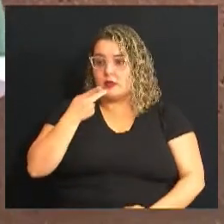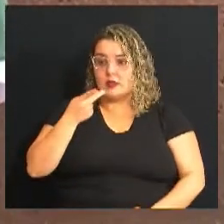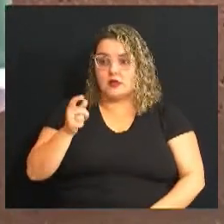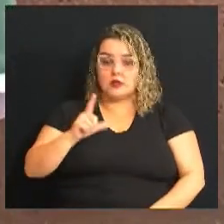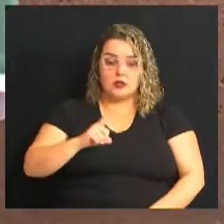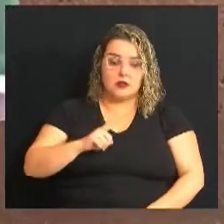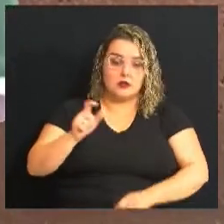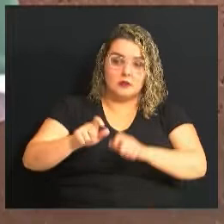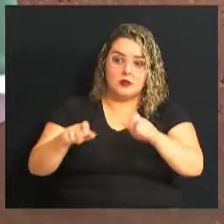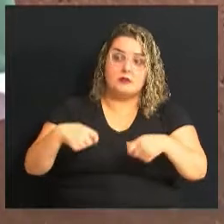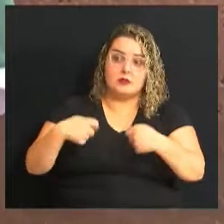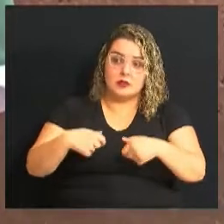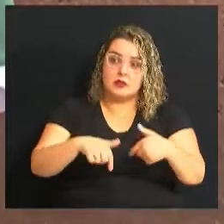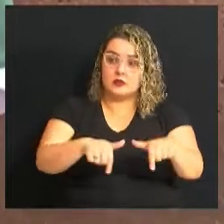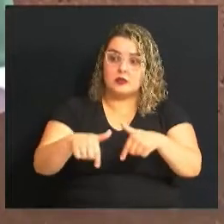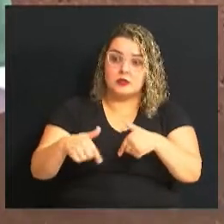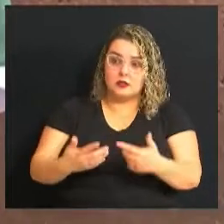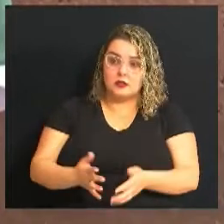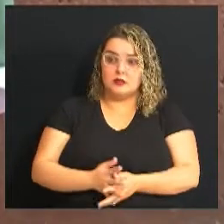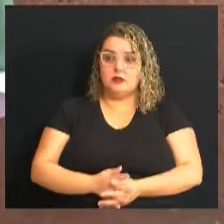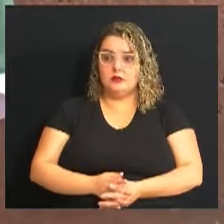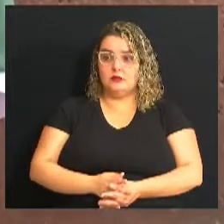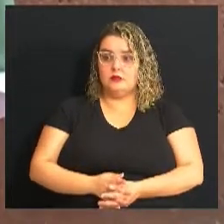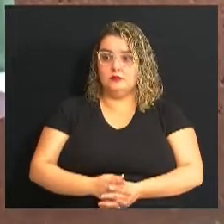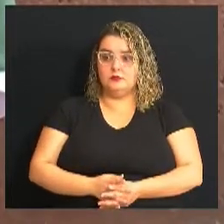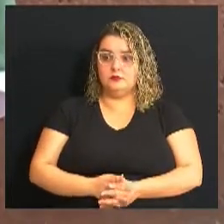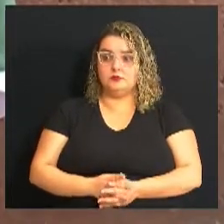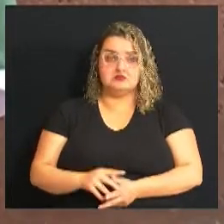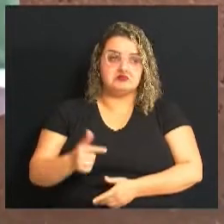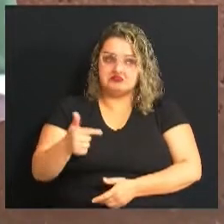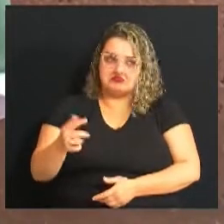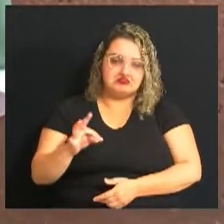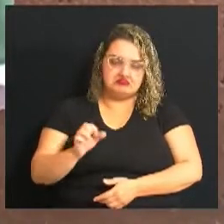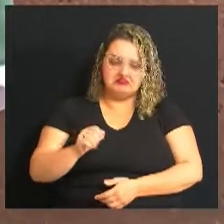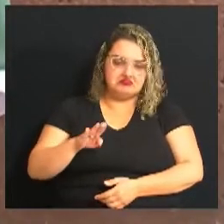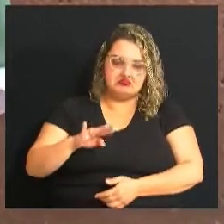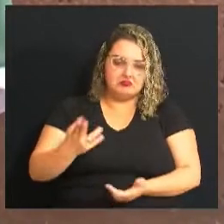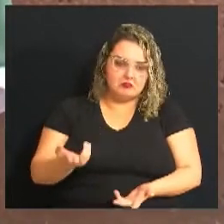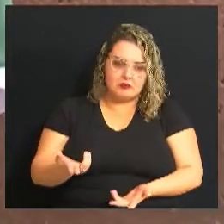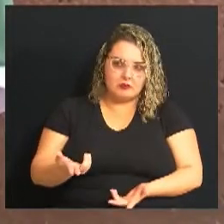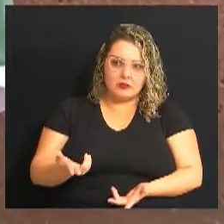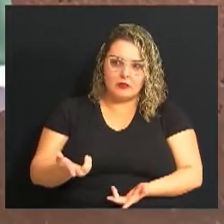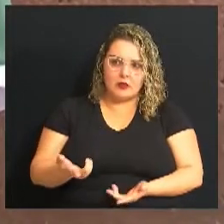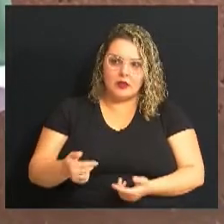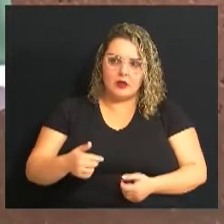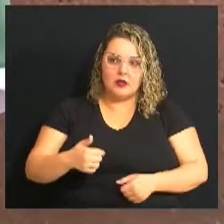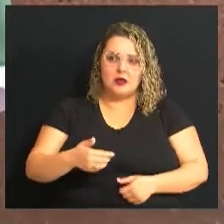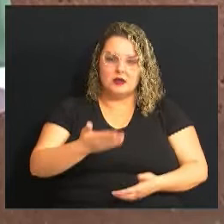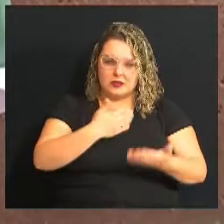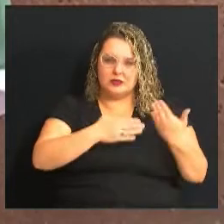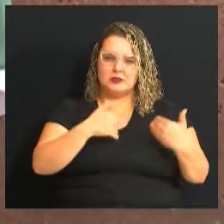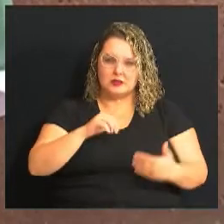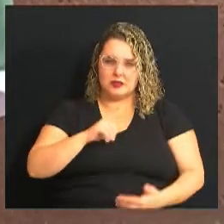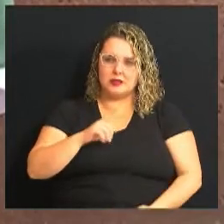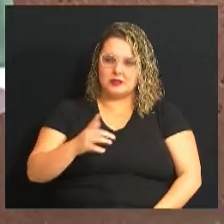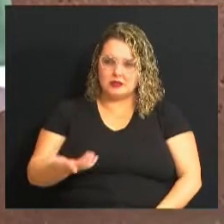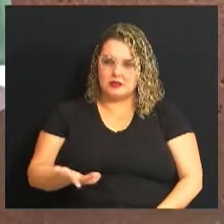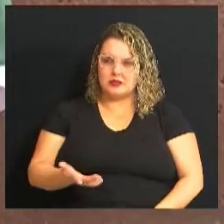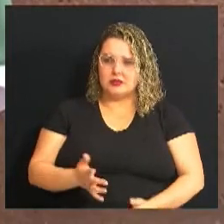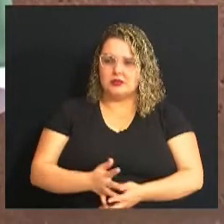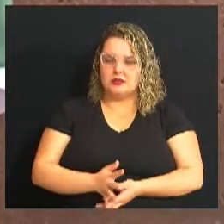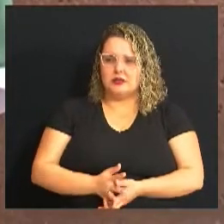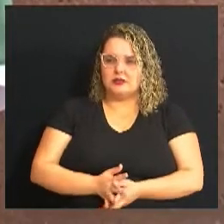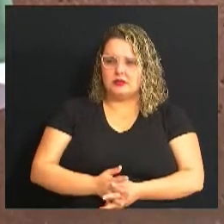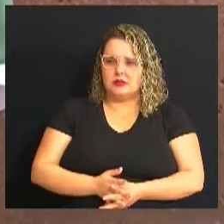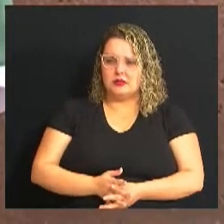precisa trabalhar, a pessoa já não tem esse tabu, que eu acho que antigamente existia, hoje acho que nem tanto, existe